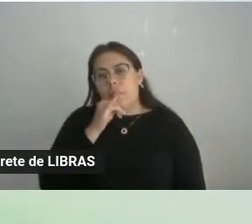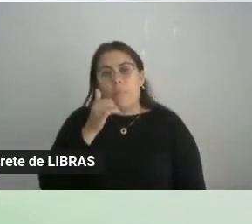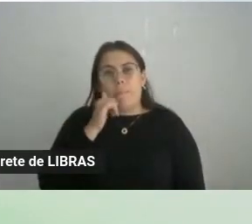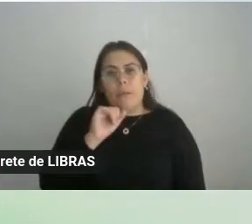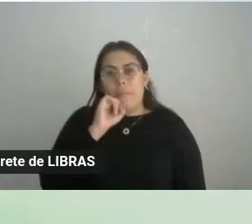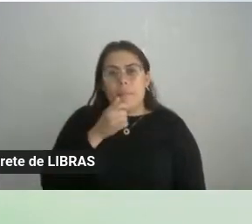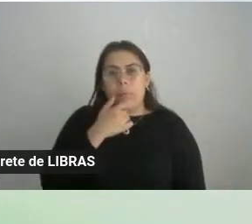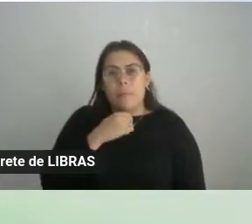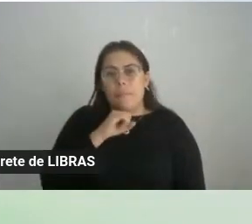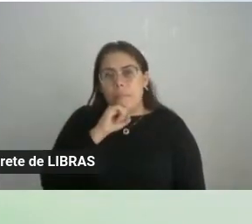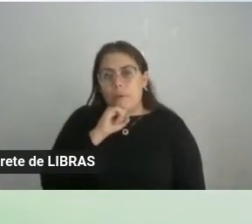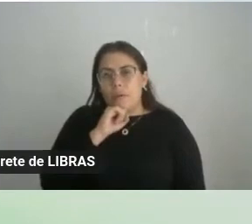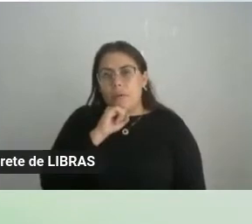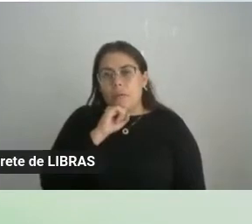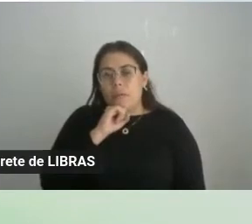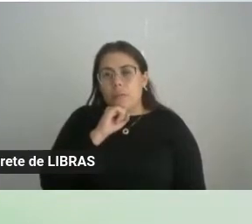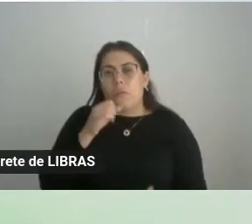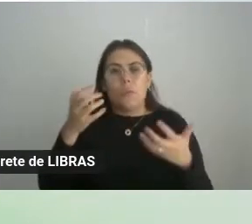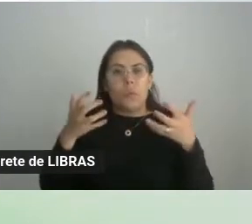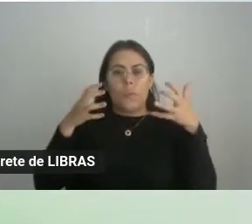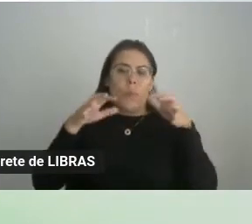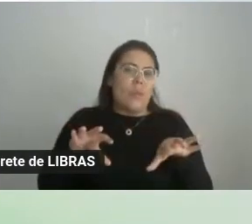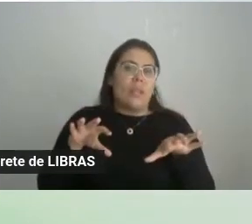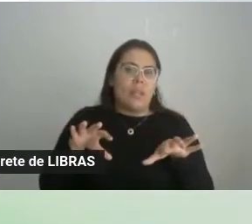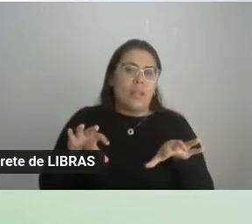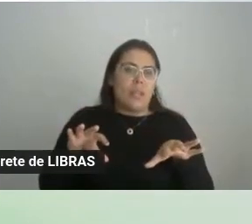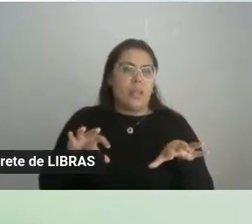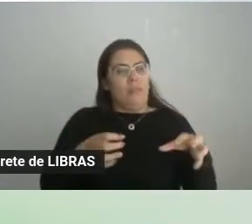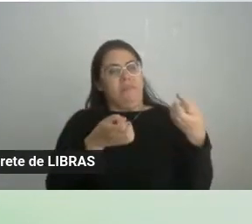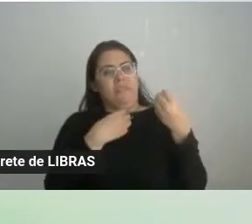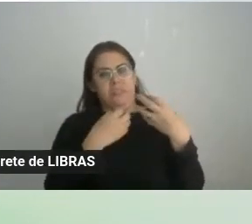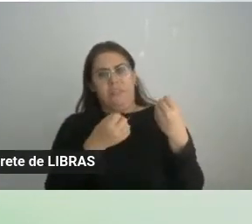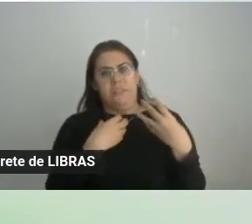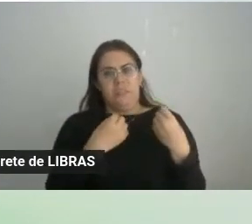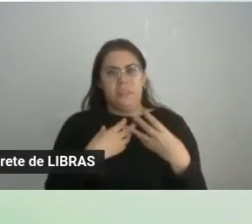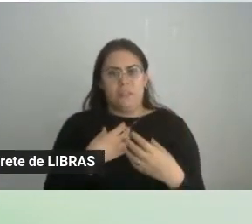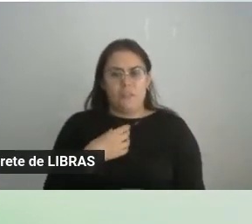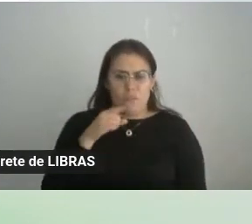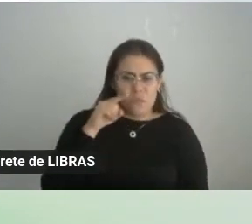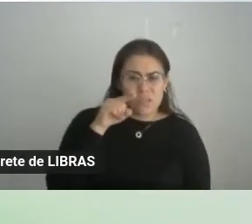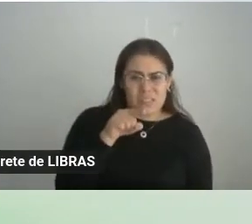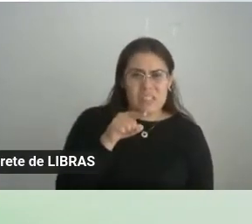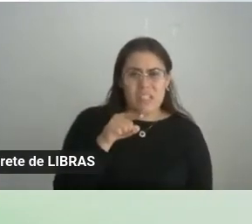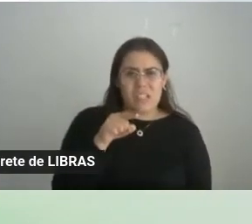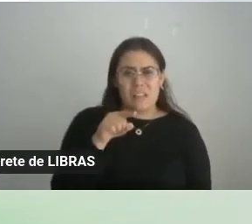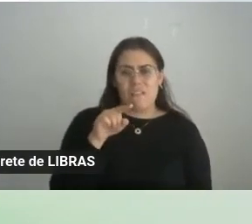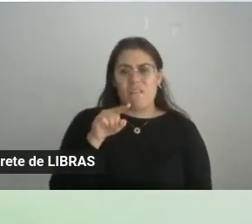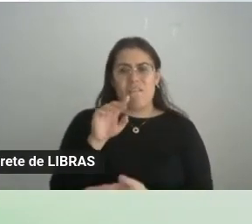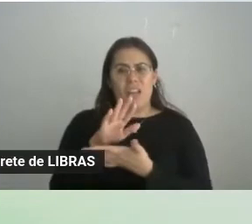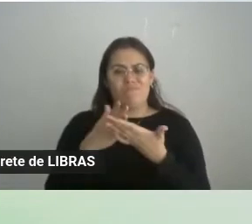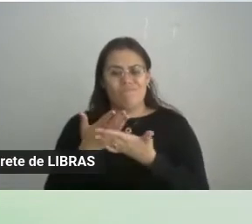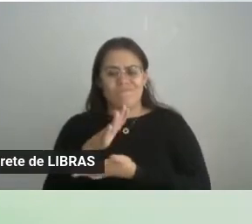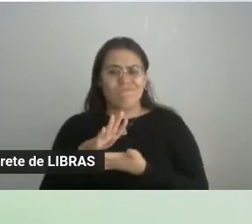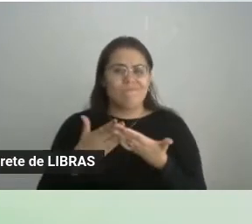coisa. Mães querem menos ainda, porque elas já estão tão sobrecarregadas que imaginar que alguém vai interferir na forma do maternar